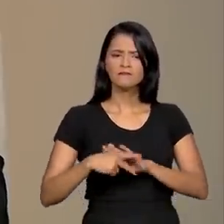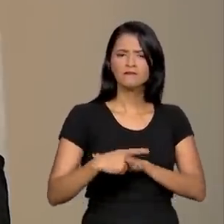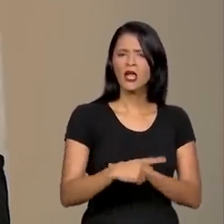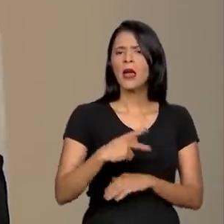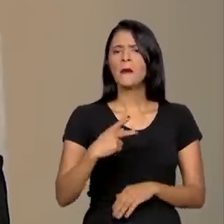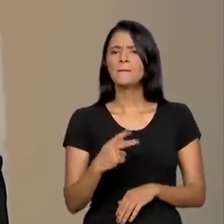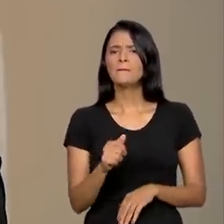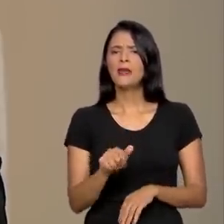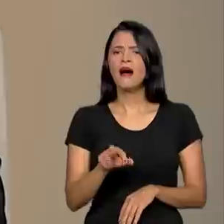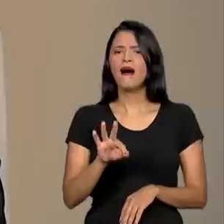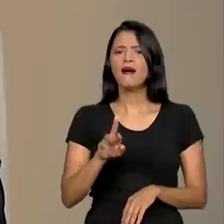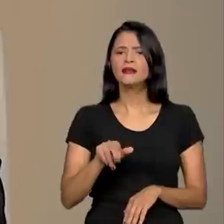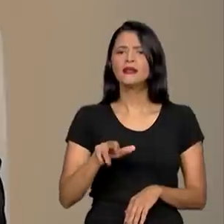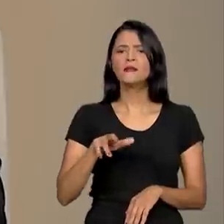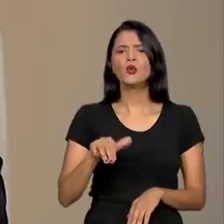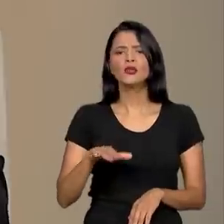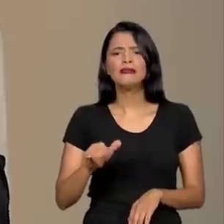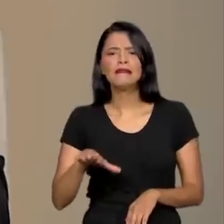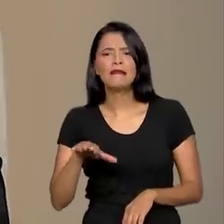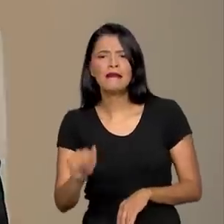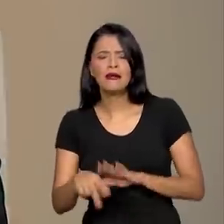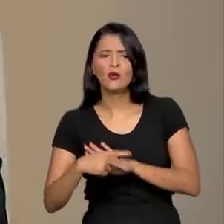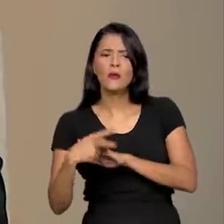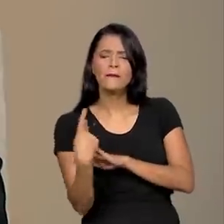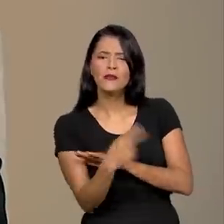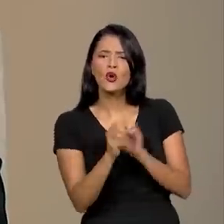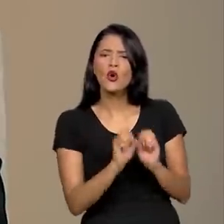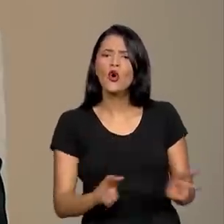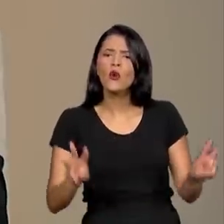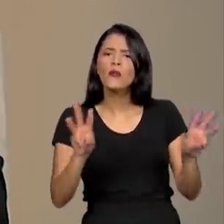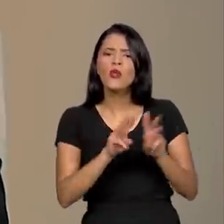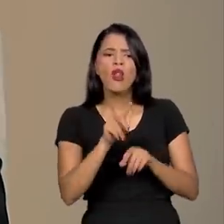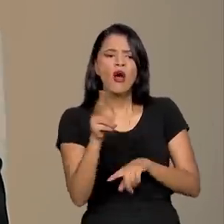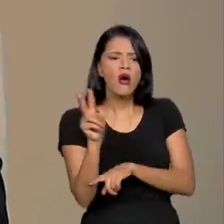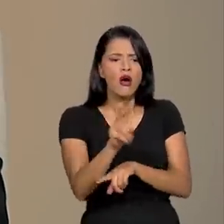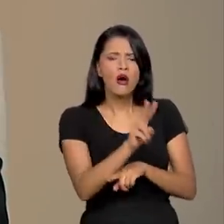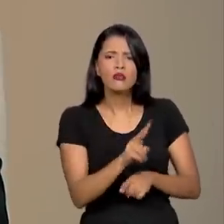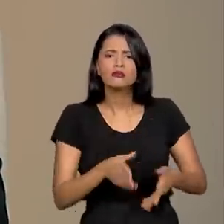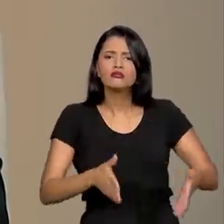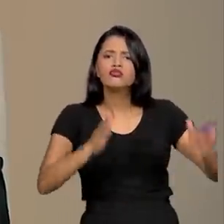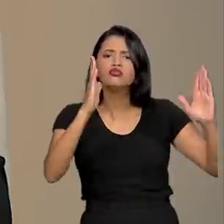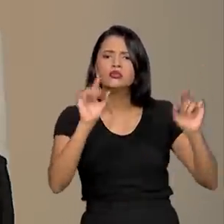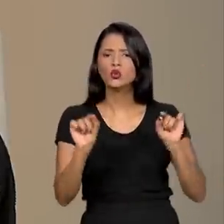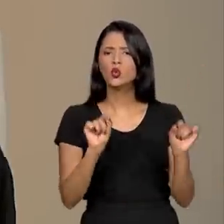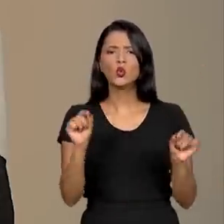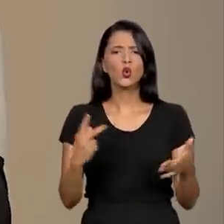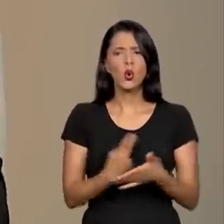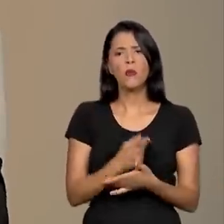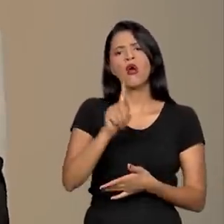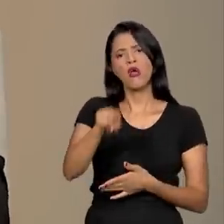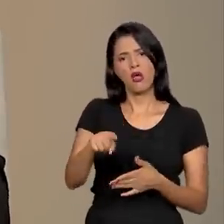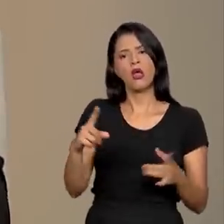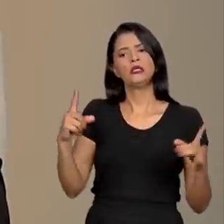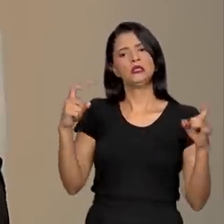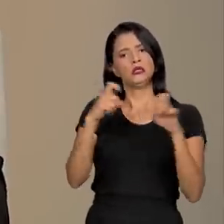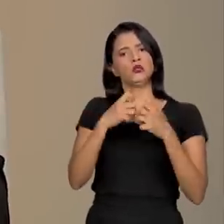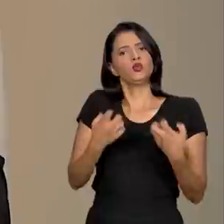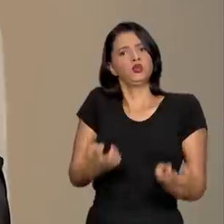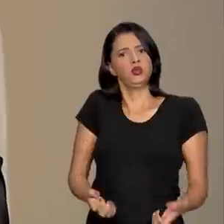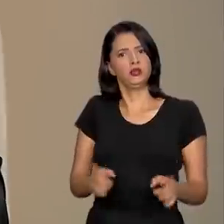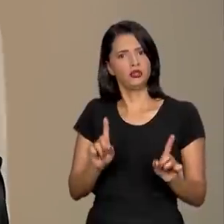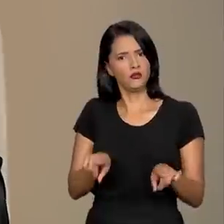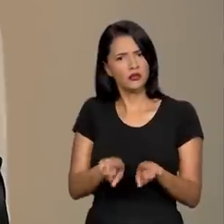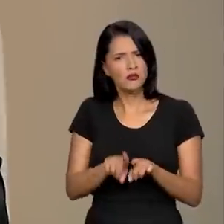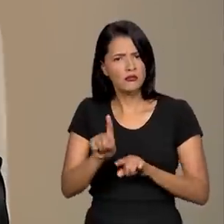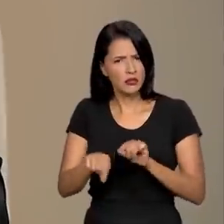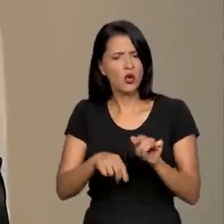da gestão ali do museu mesmo, da gestão predial? Também é uma questão complexa e existem alguns normativos